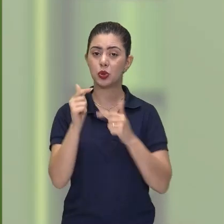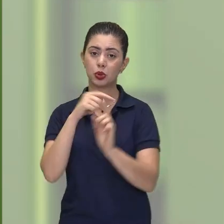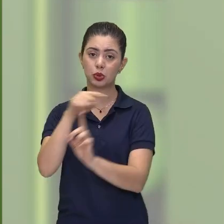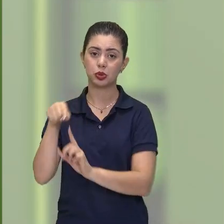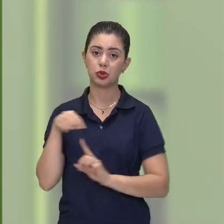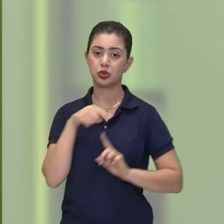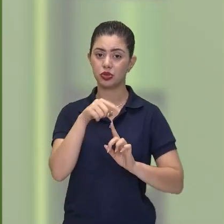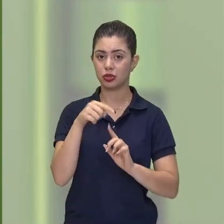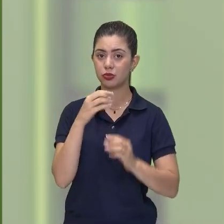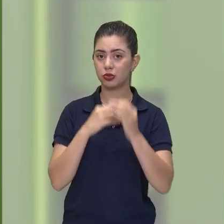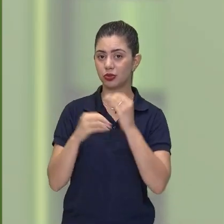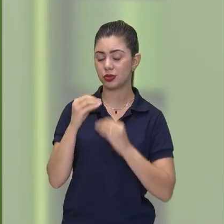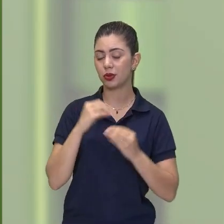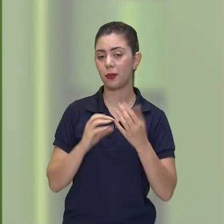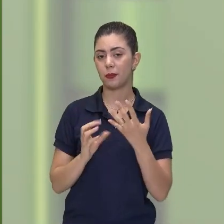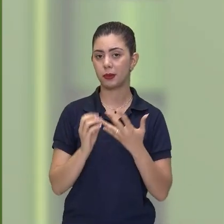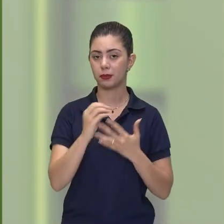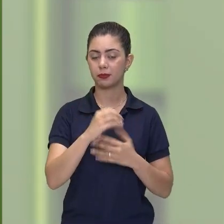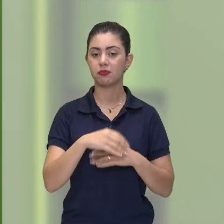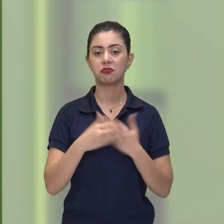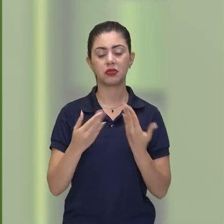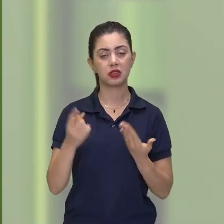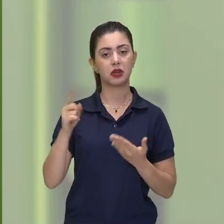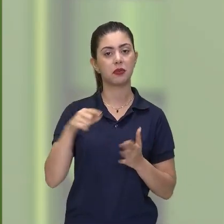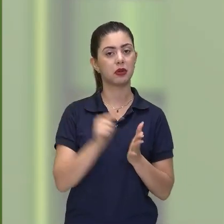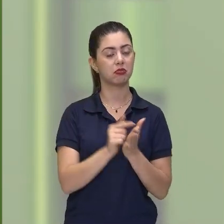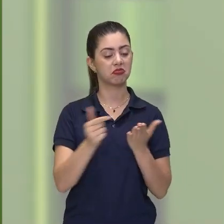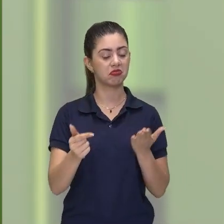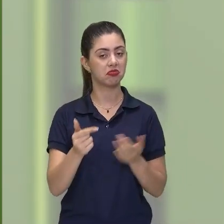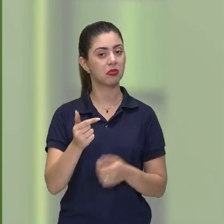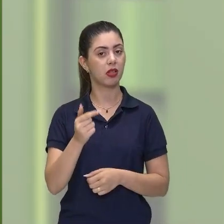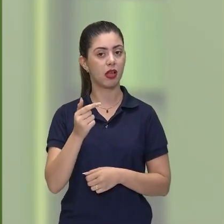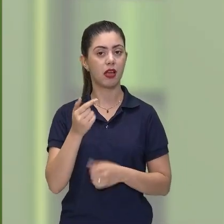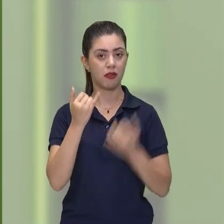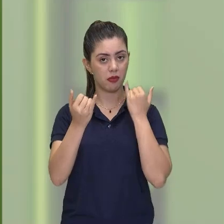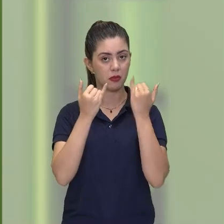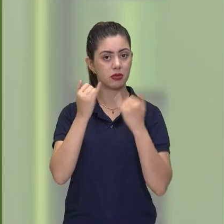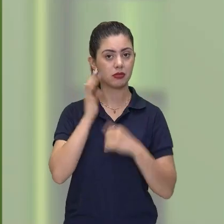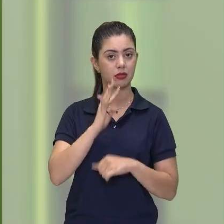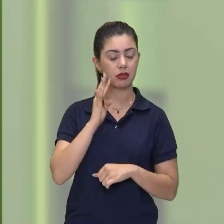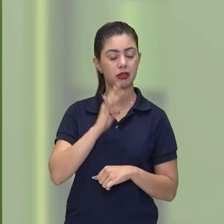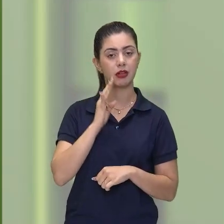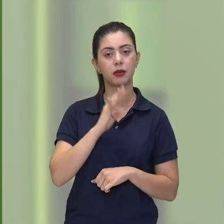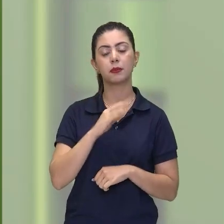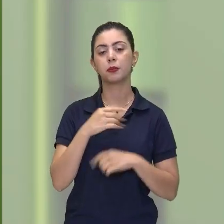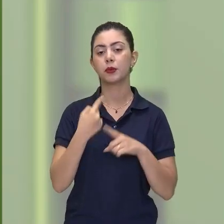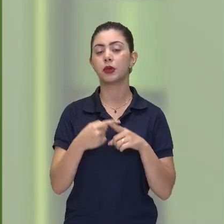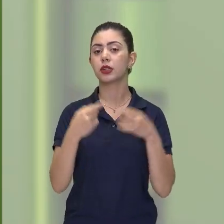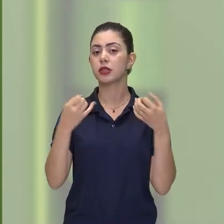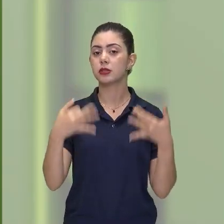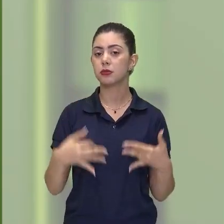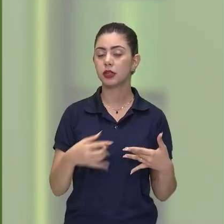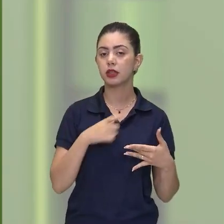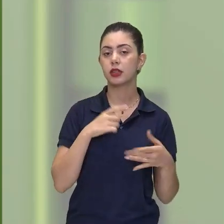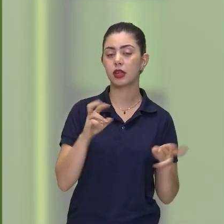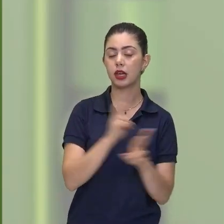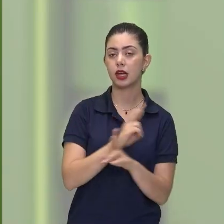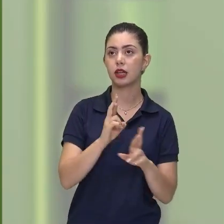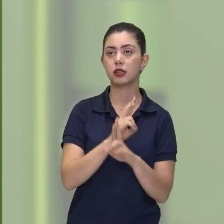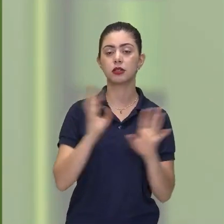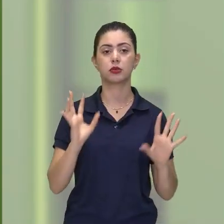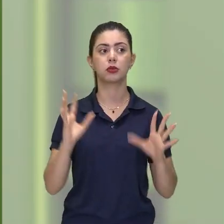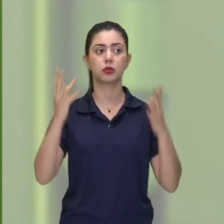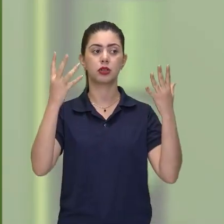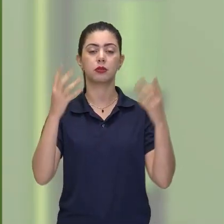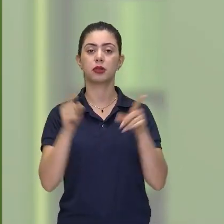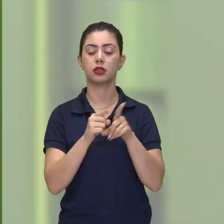vivem ali também. Tá? Então, uma matéria bem interessante ali que relaciona, né, as mudanças climáticas com a sobrevivência